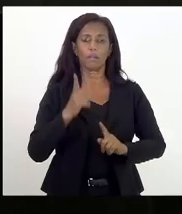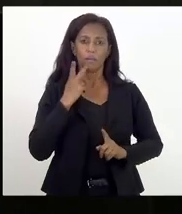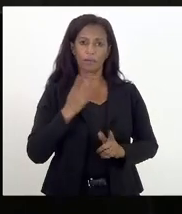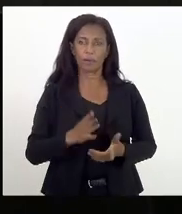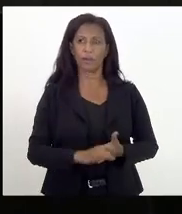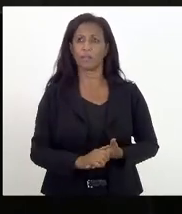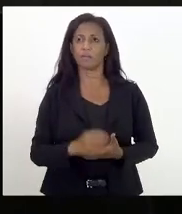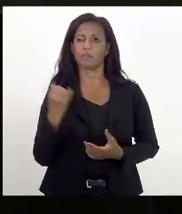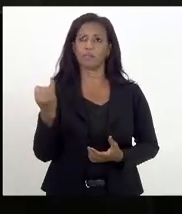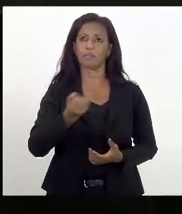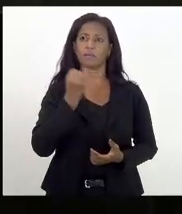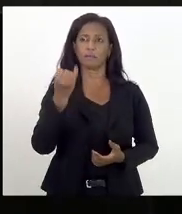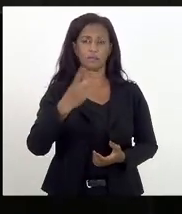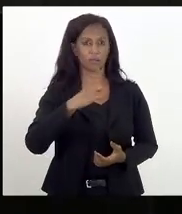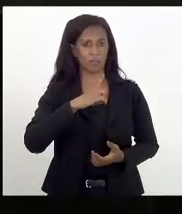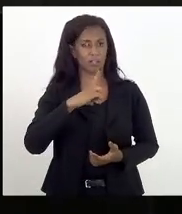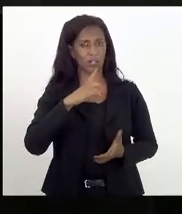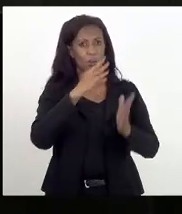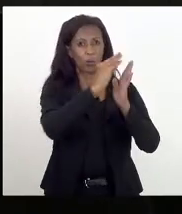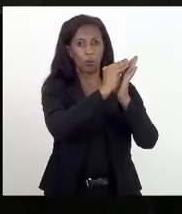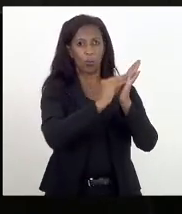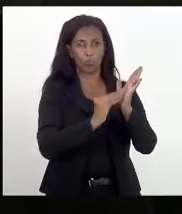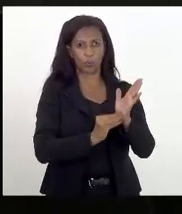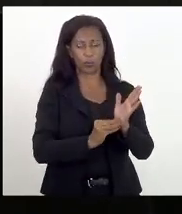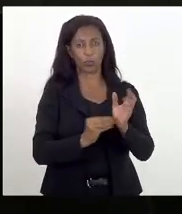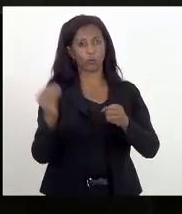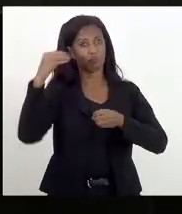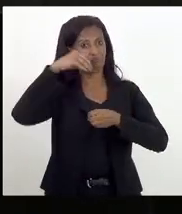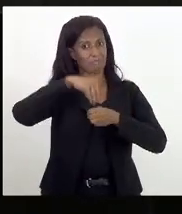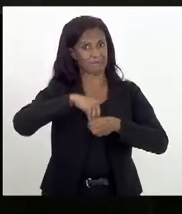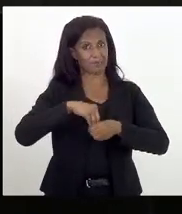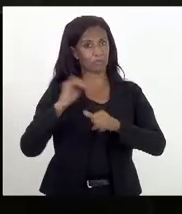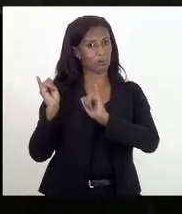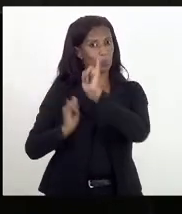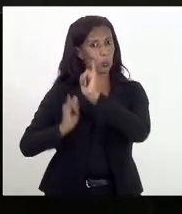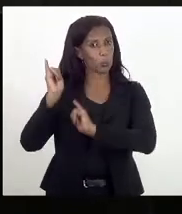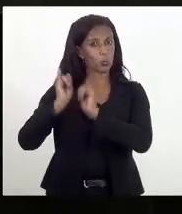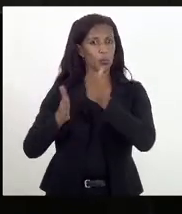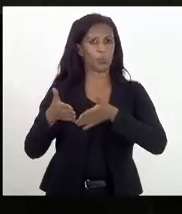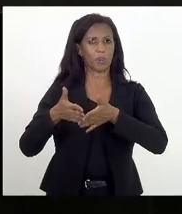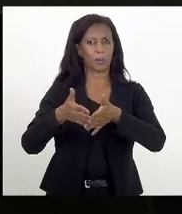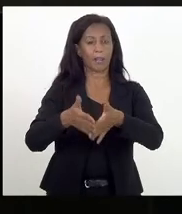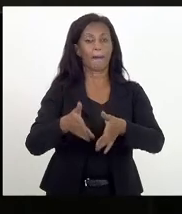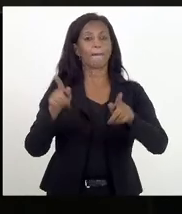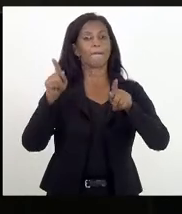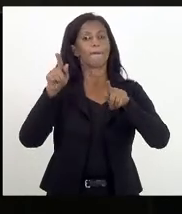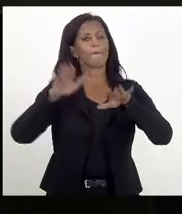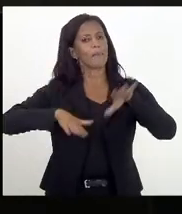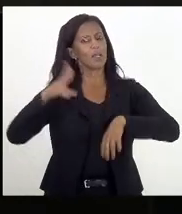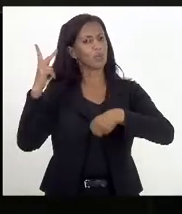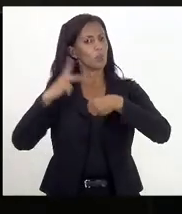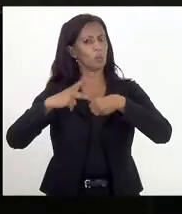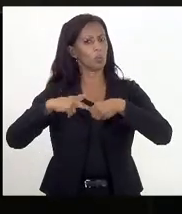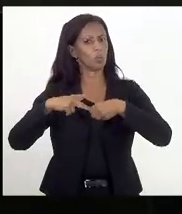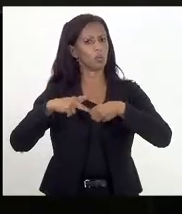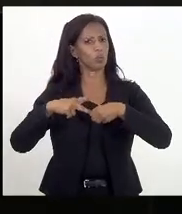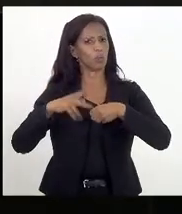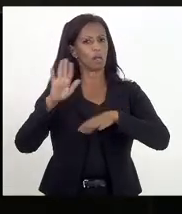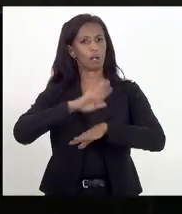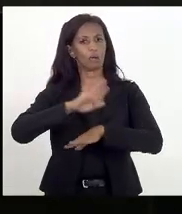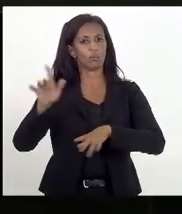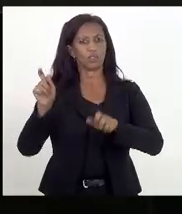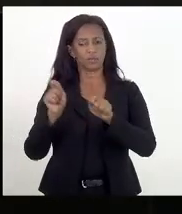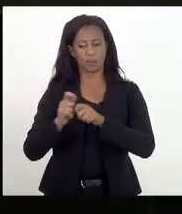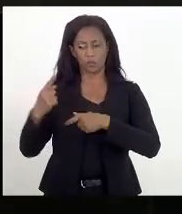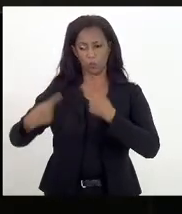falar sobre a importância de ter conteúdo local na indústria naval mesmo que a Petrobras conjunturalmente não esteja executando